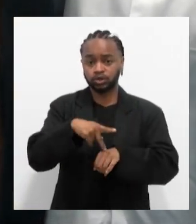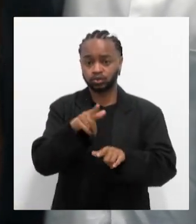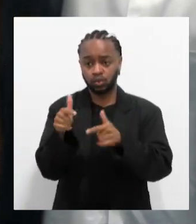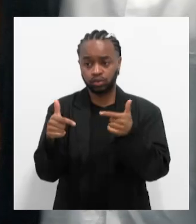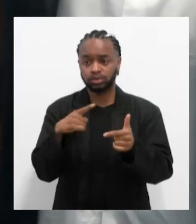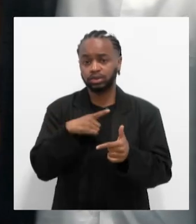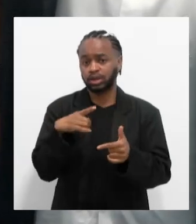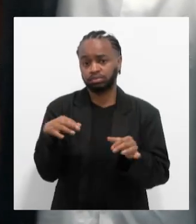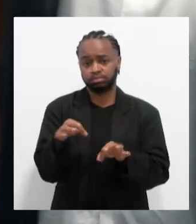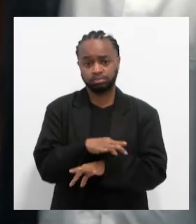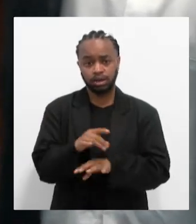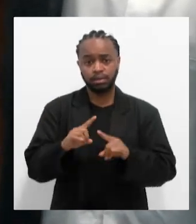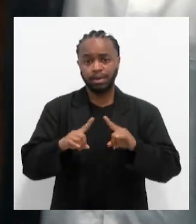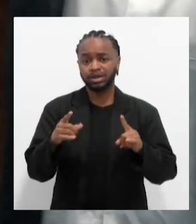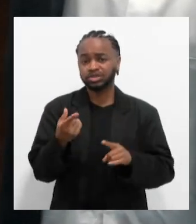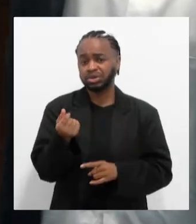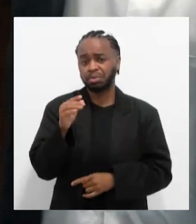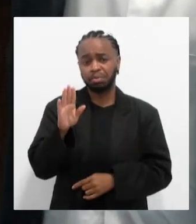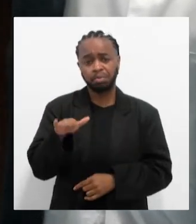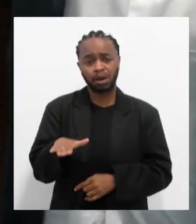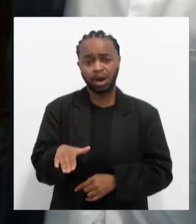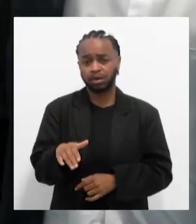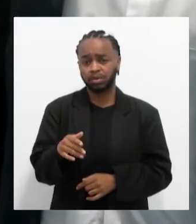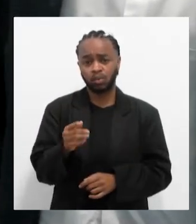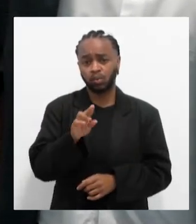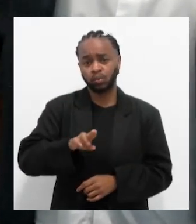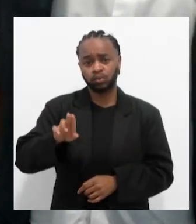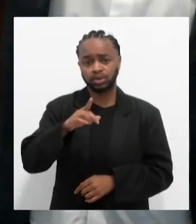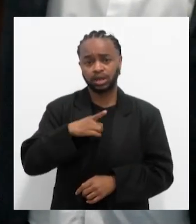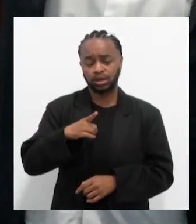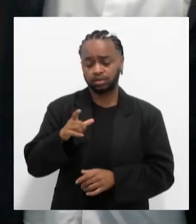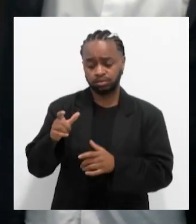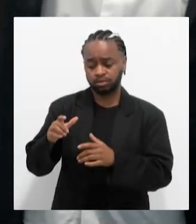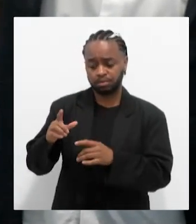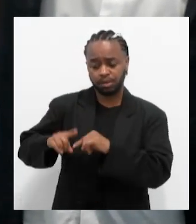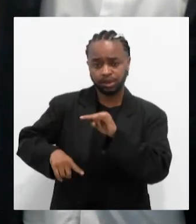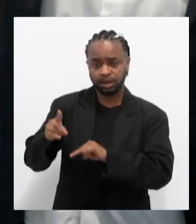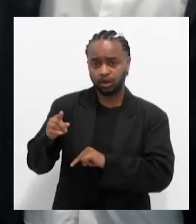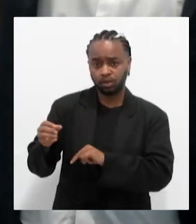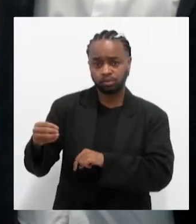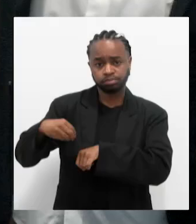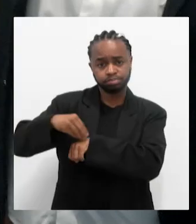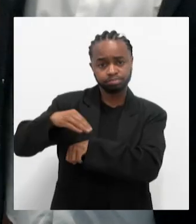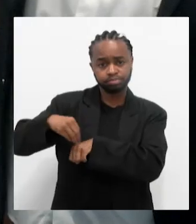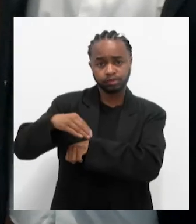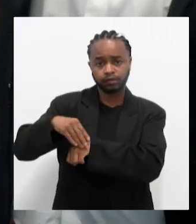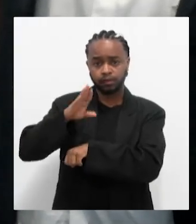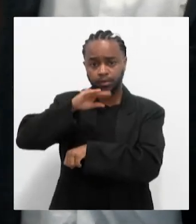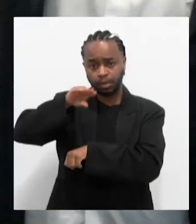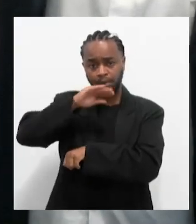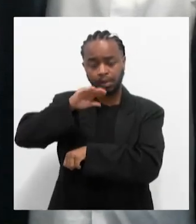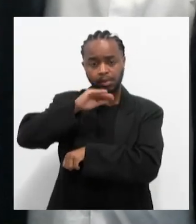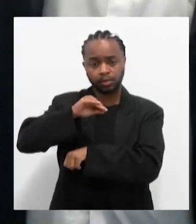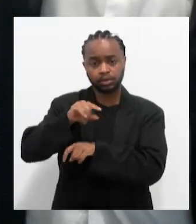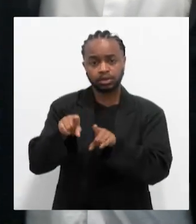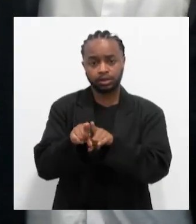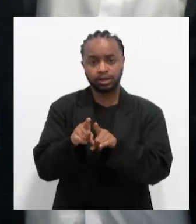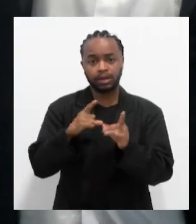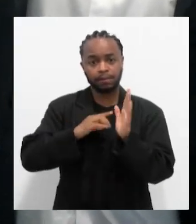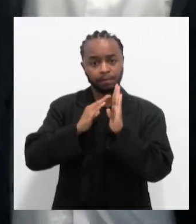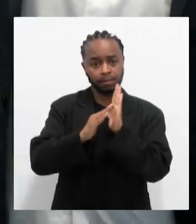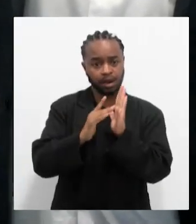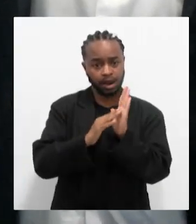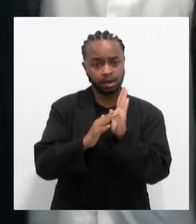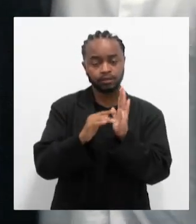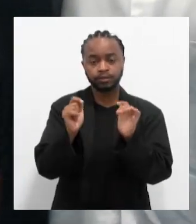custo mínimo, muito. O Totter fala com as pessoas. E aí ela tem informação. Então, tem braille para